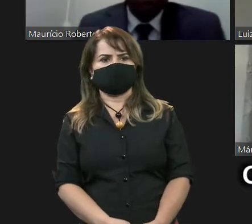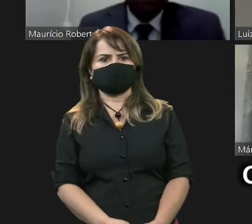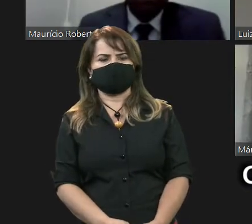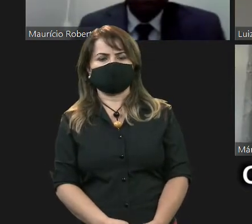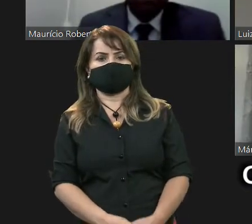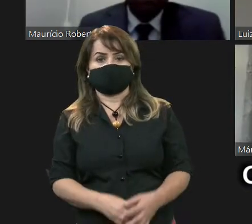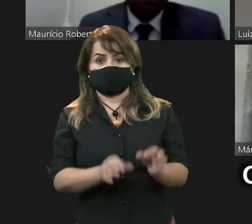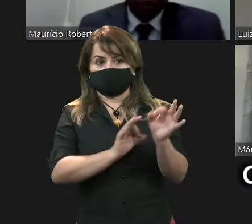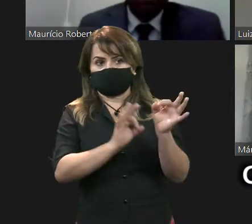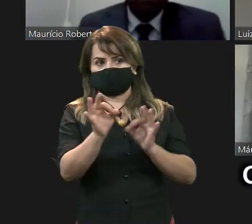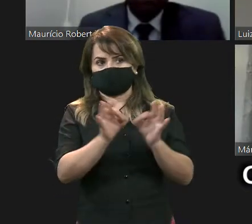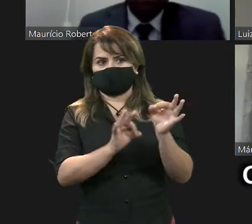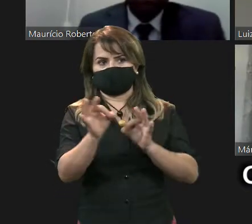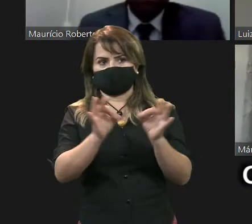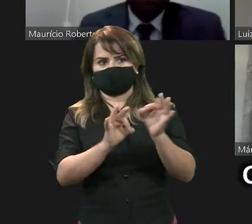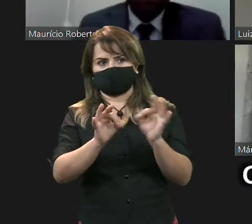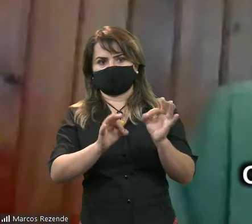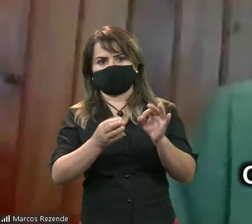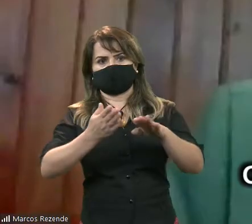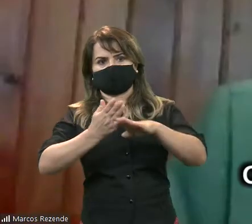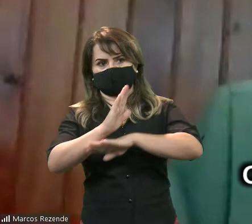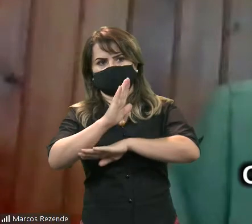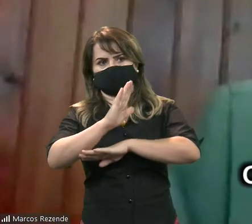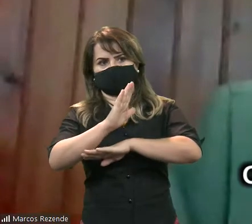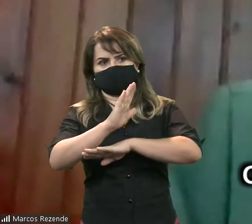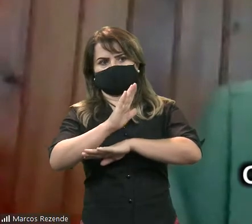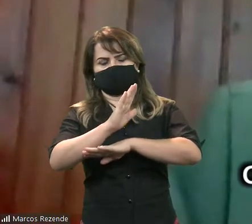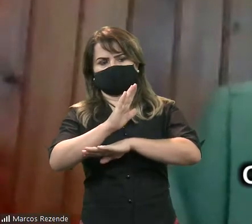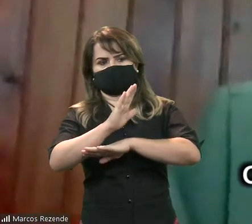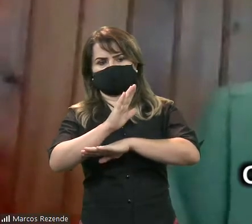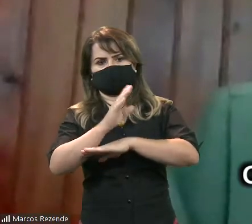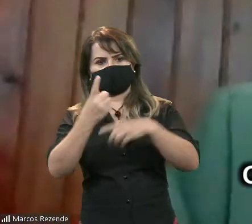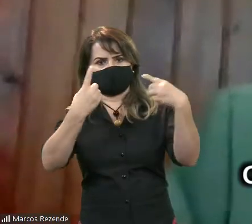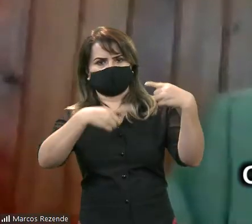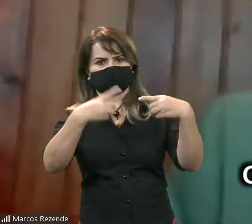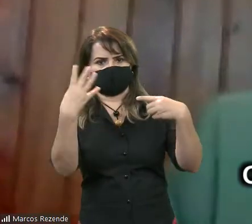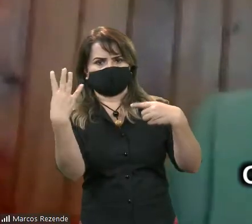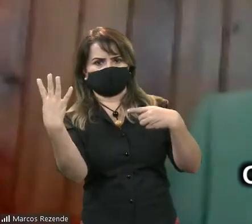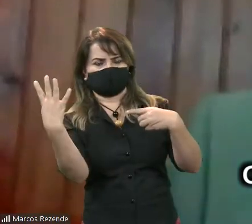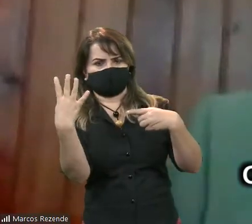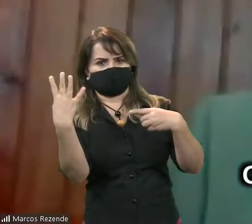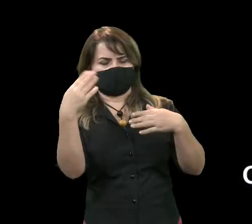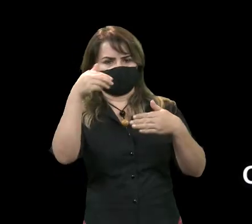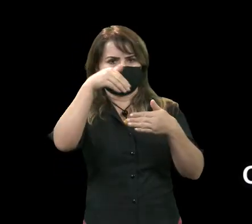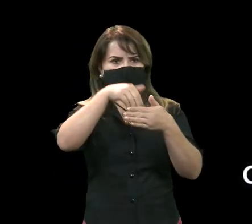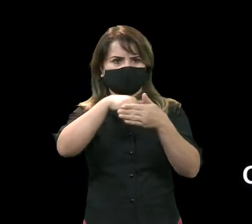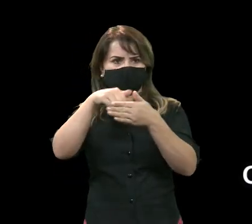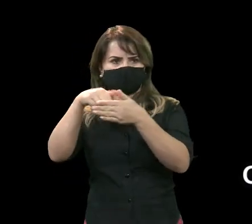O projeto foi aprovado contra 4 votos.